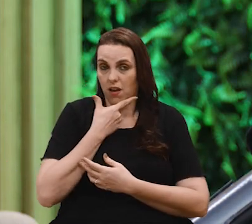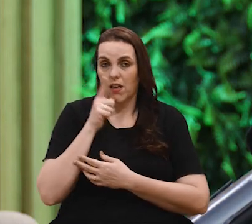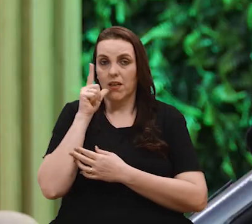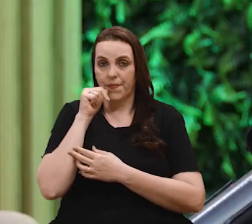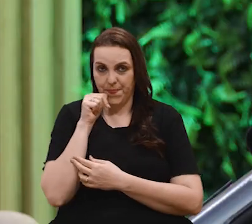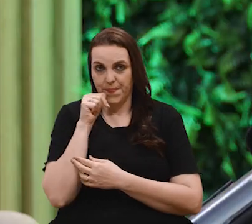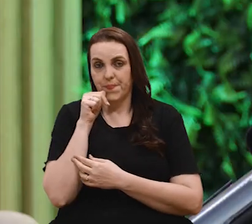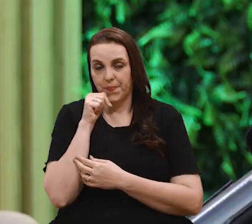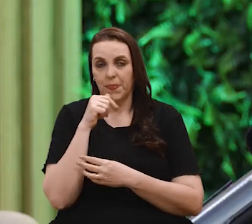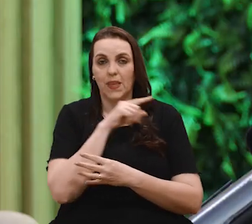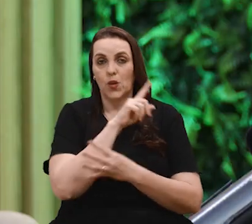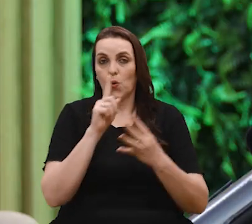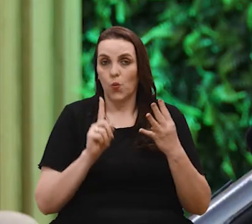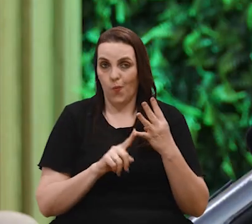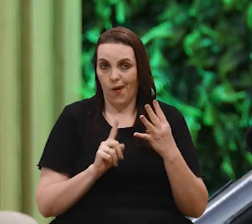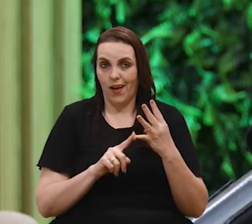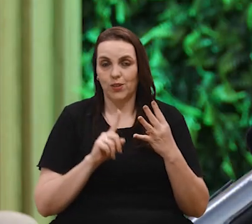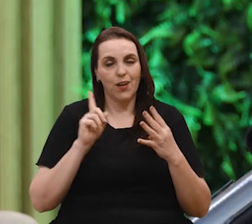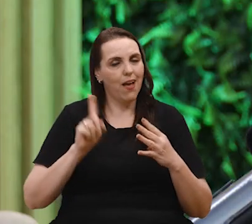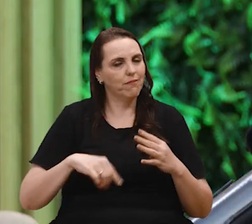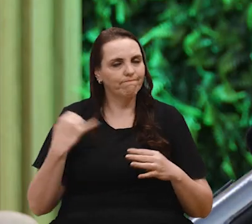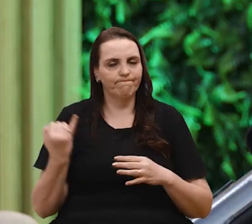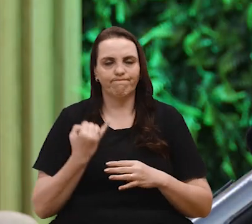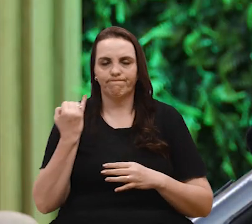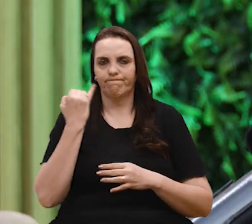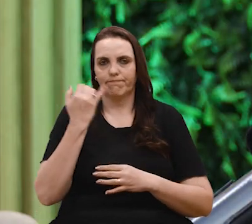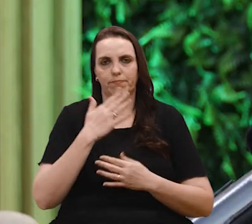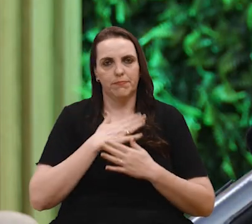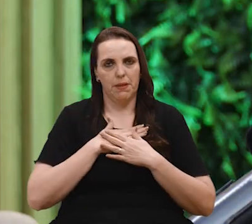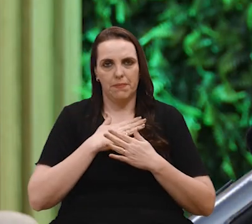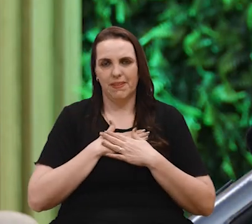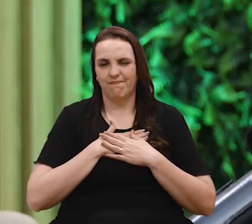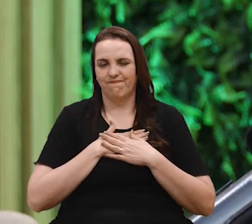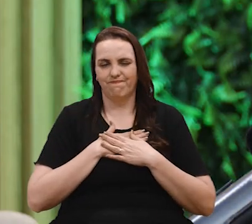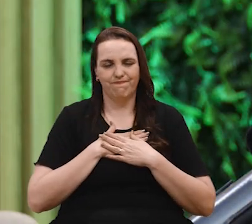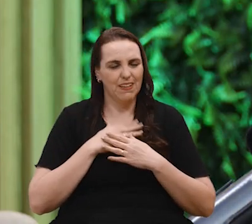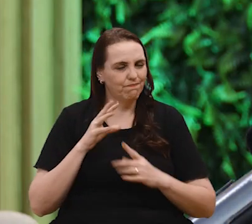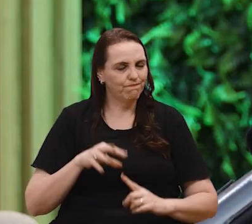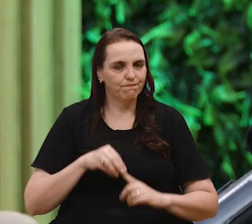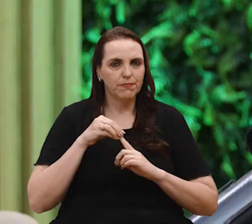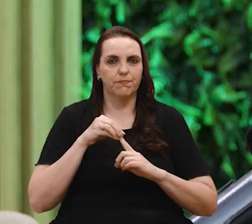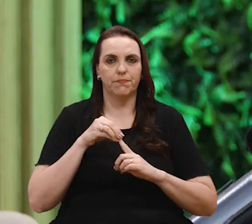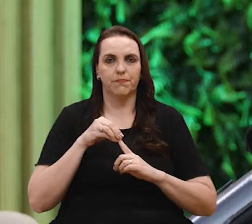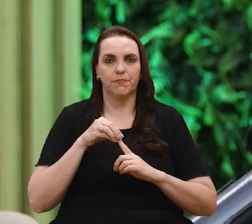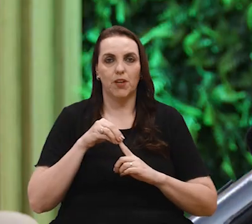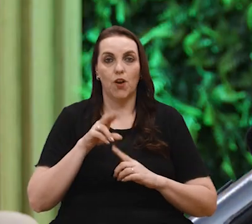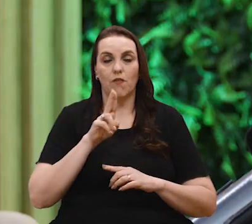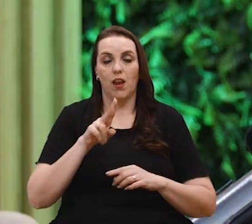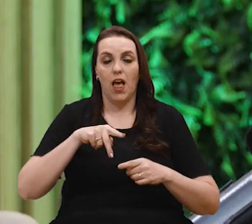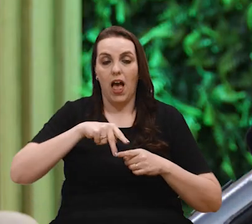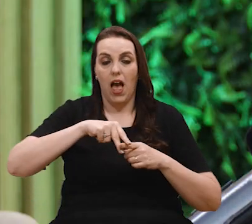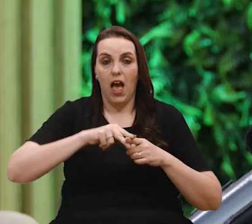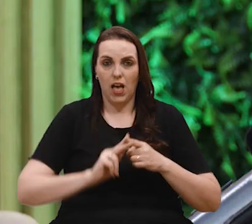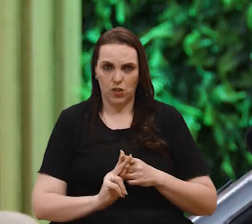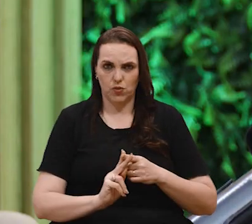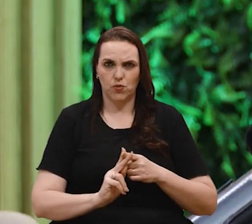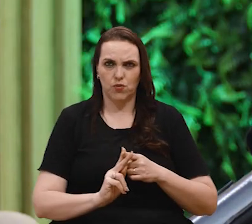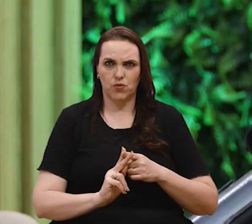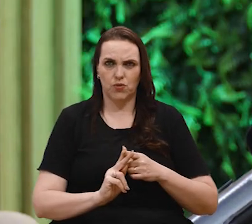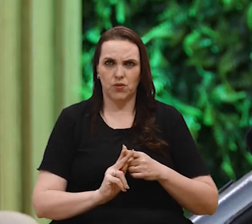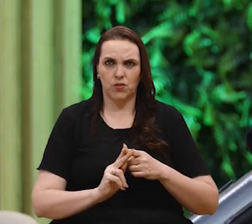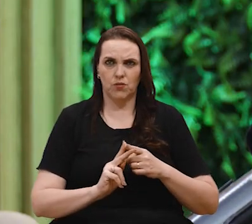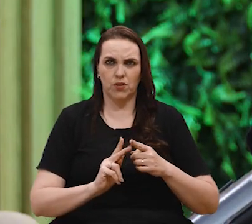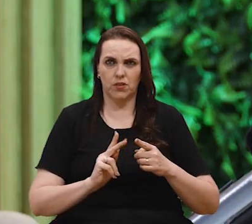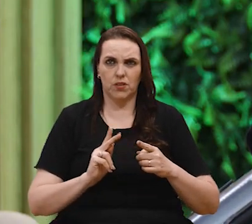suplementação e hidratação. E o quarto fator que é primordial para mim, que é fundamental, eu chamo de ajuste e alinhamento